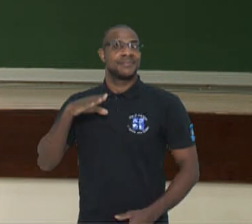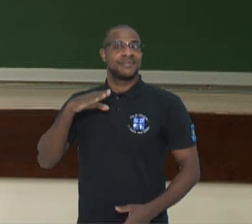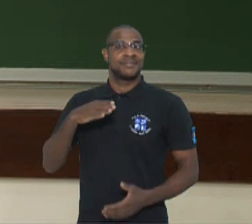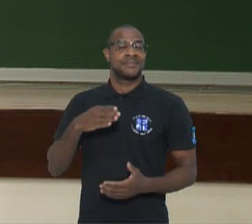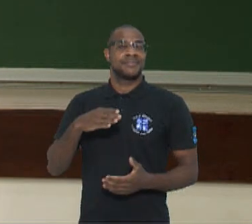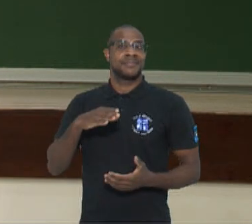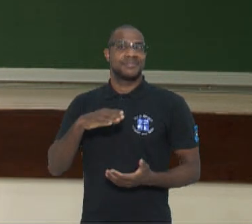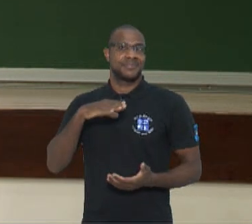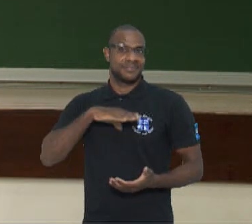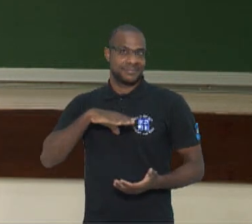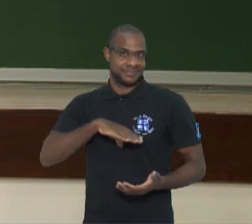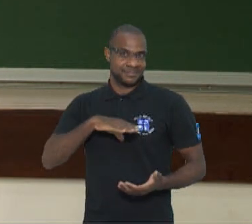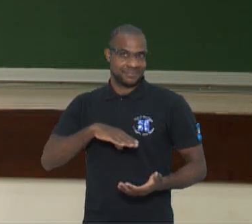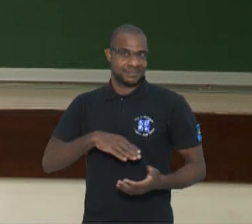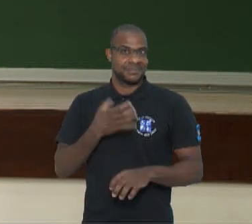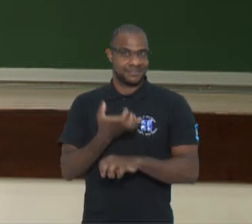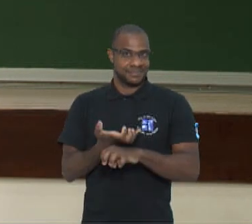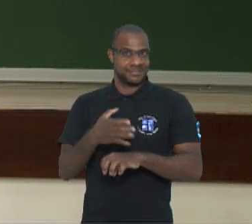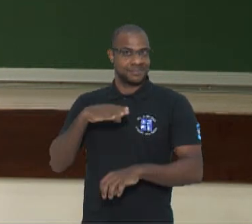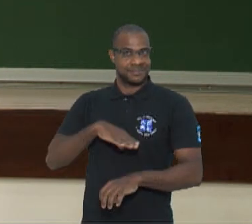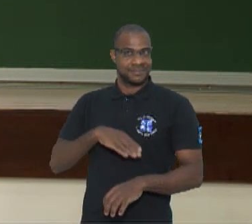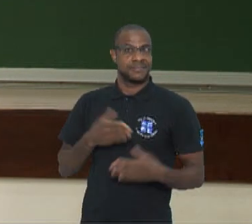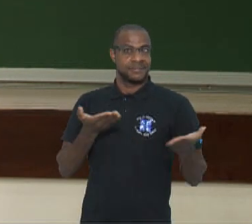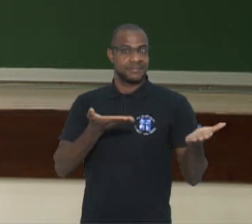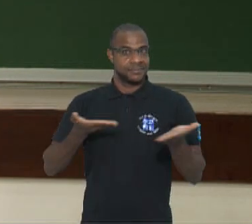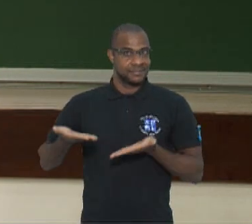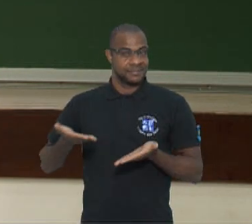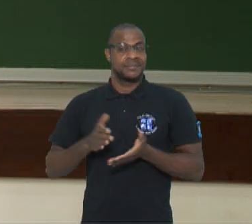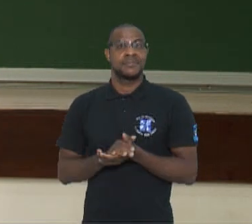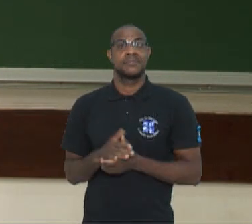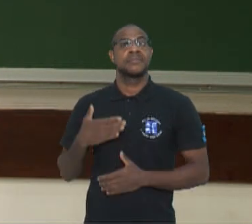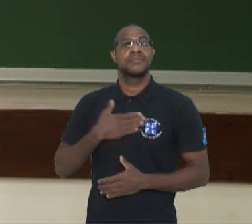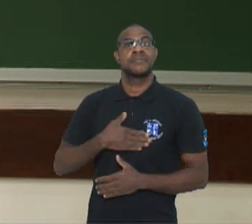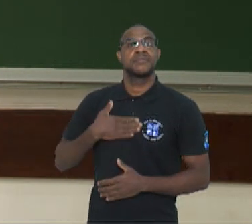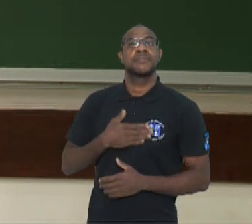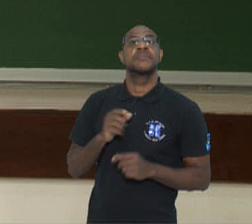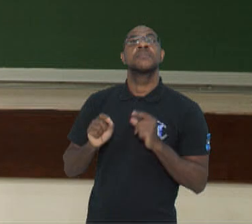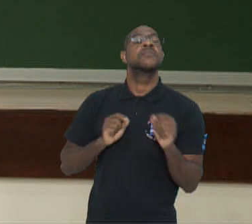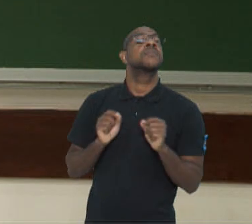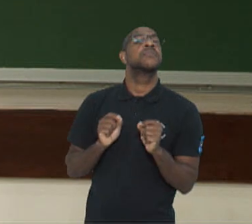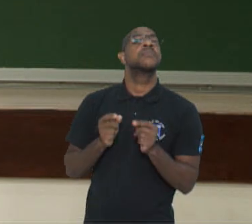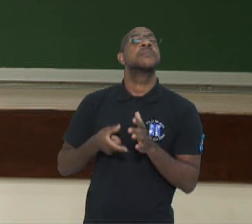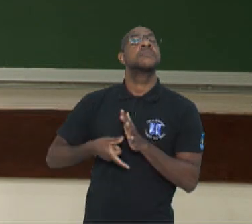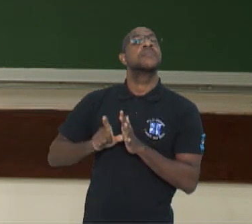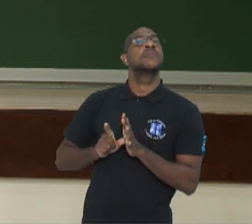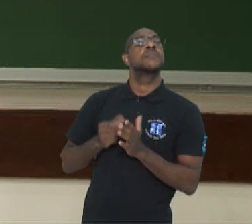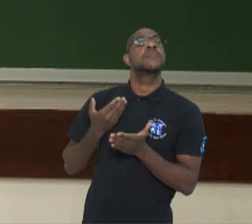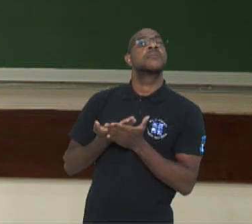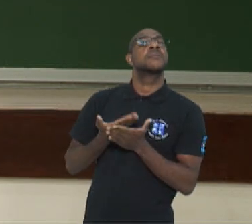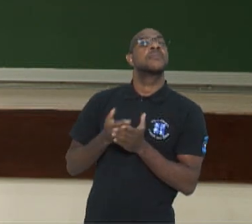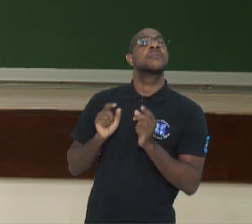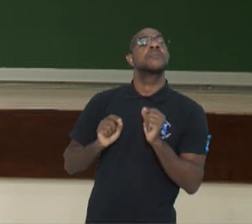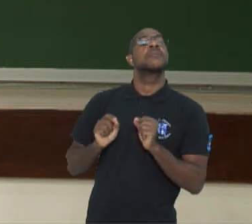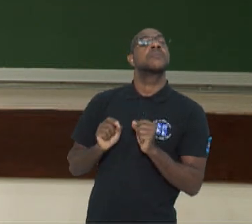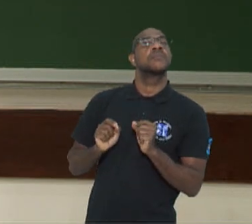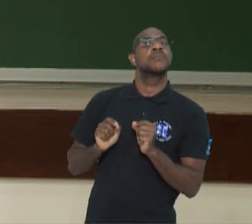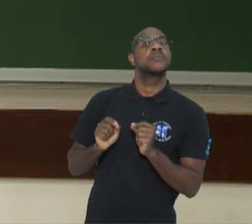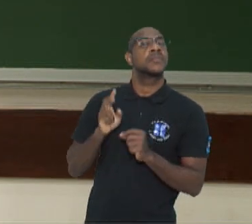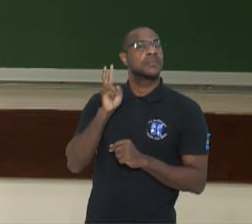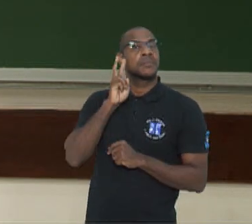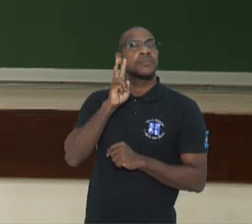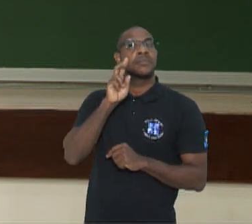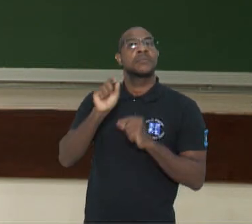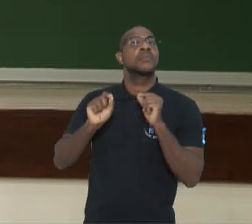portuguesa. Sejam bem-vindos, né? E eu gostaria de, antes de iniciar a aula, relembrar que